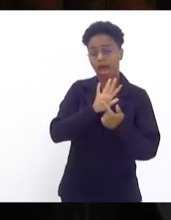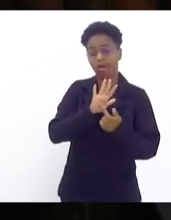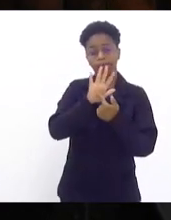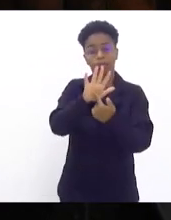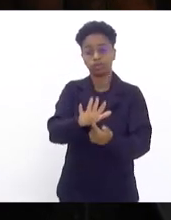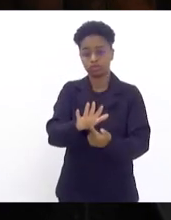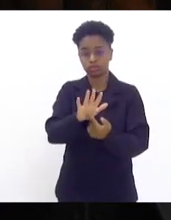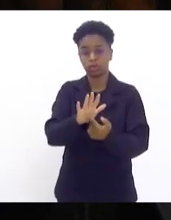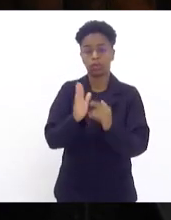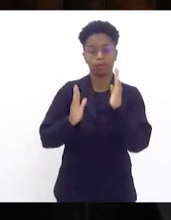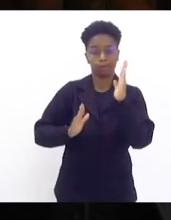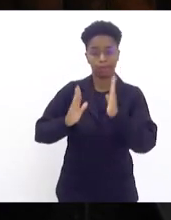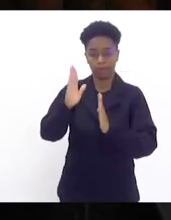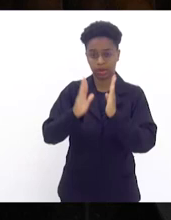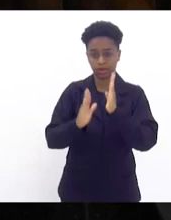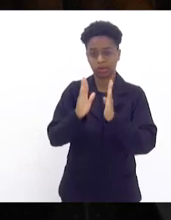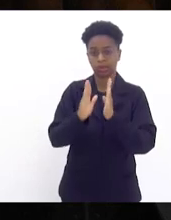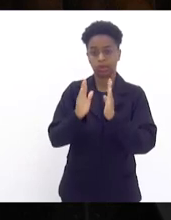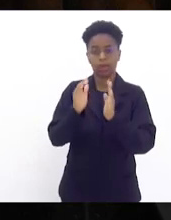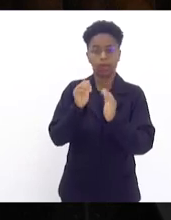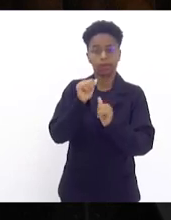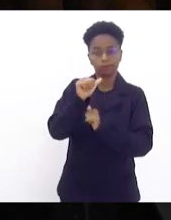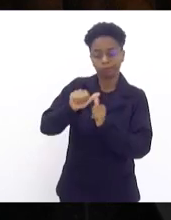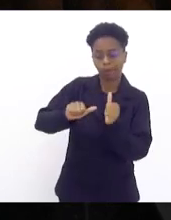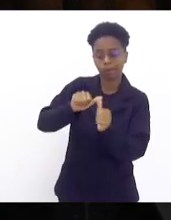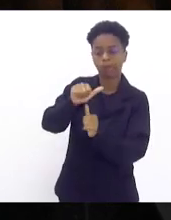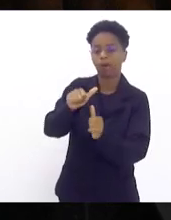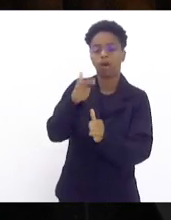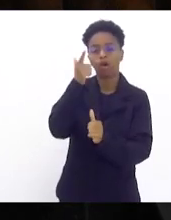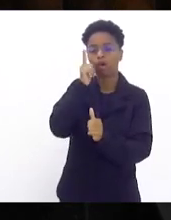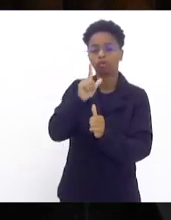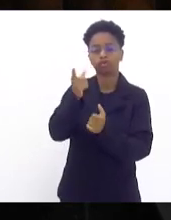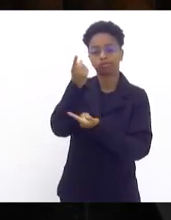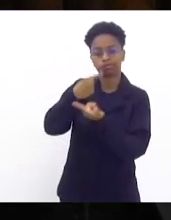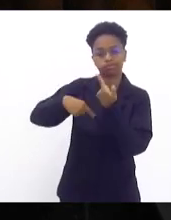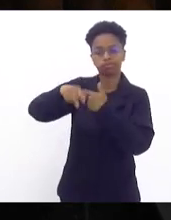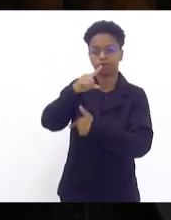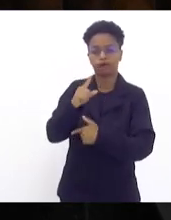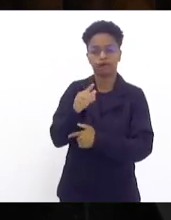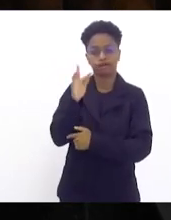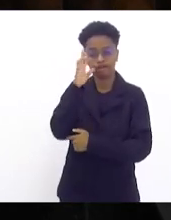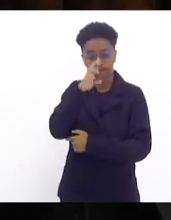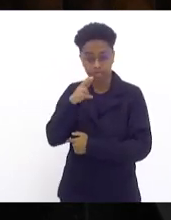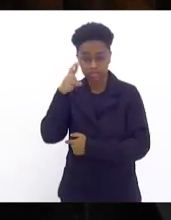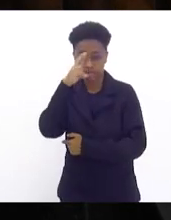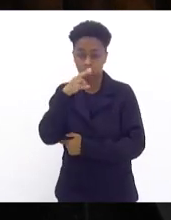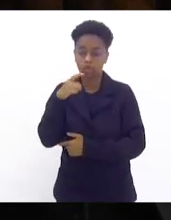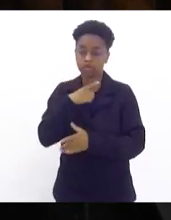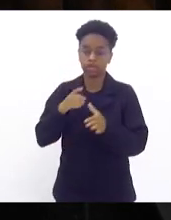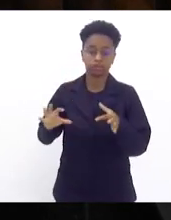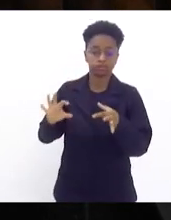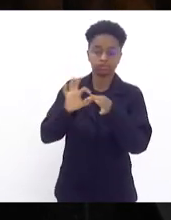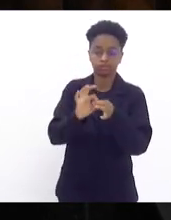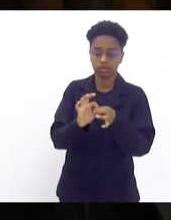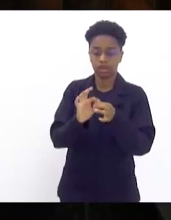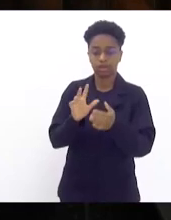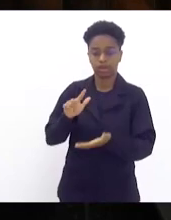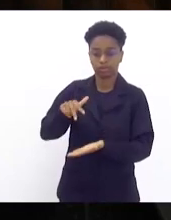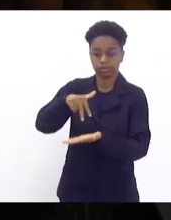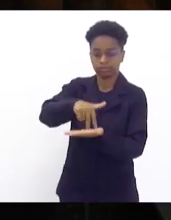fiscal é composto de um representante do Tesouro Nacional